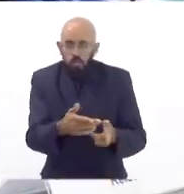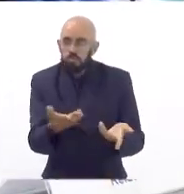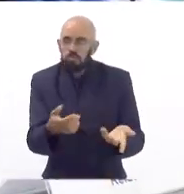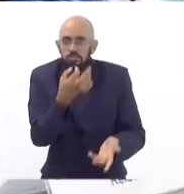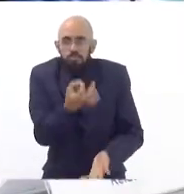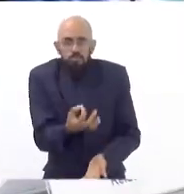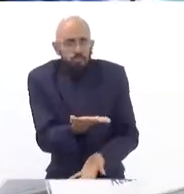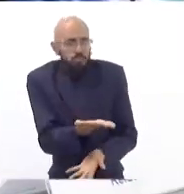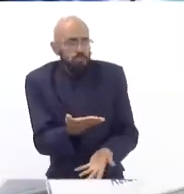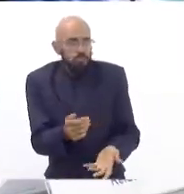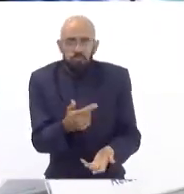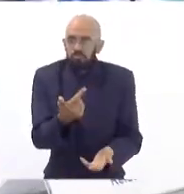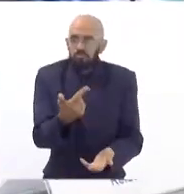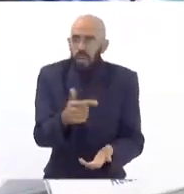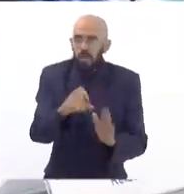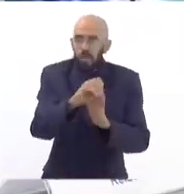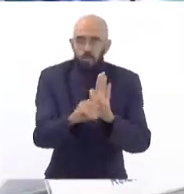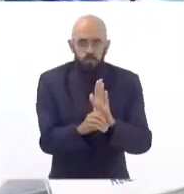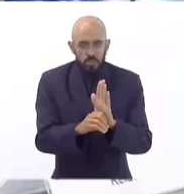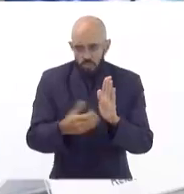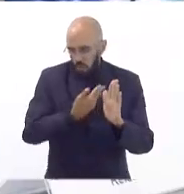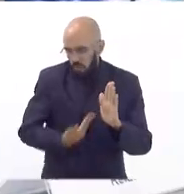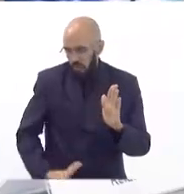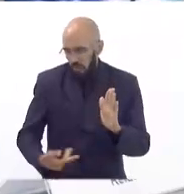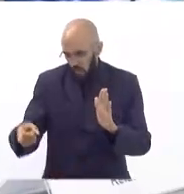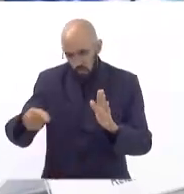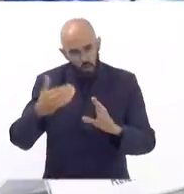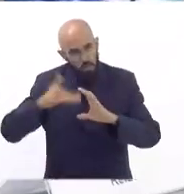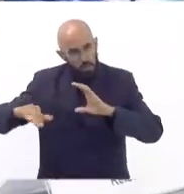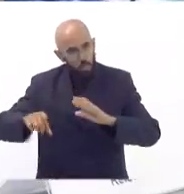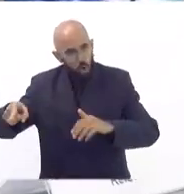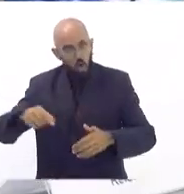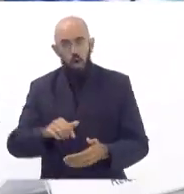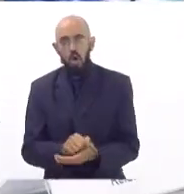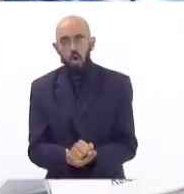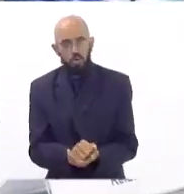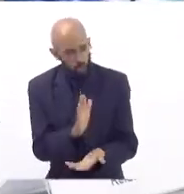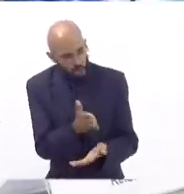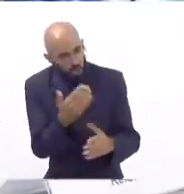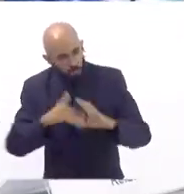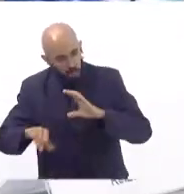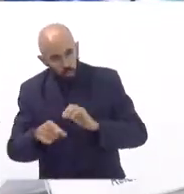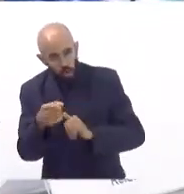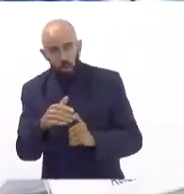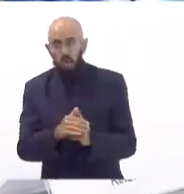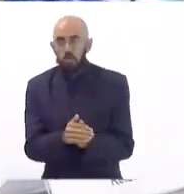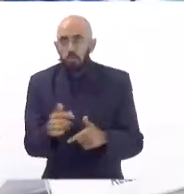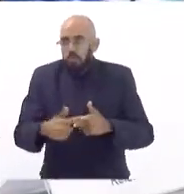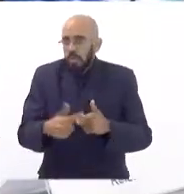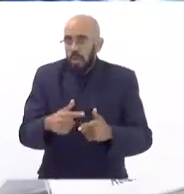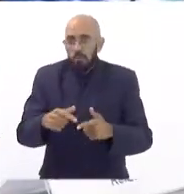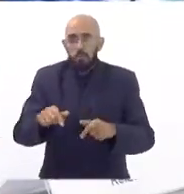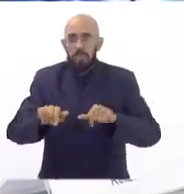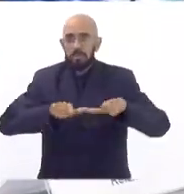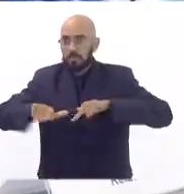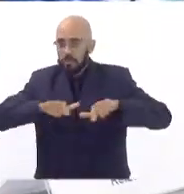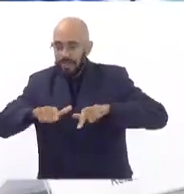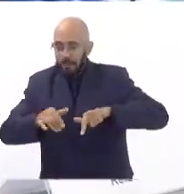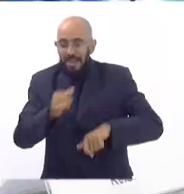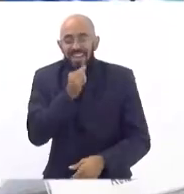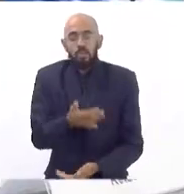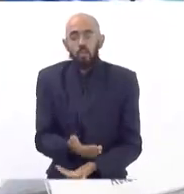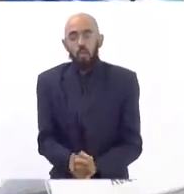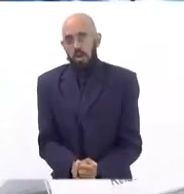em Ofício nem o senhor secretário ao Governador para tomar conhecimento que tá acontecendo porque por mais que se encheu de gelo